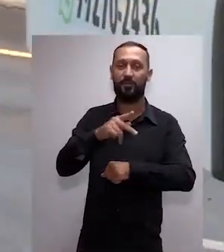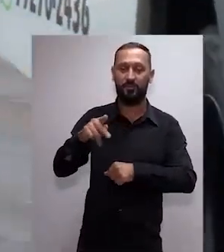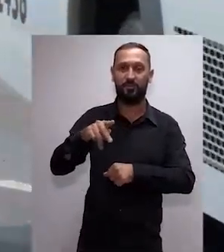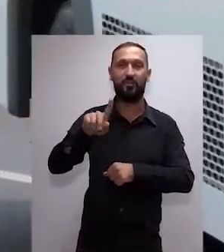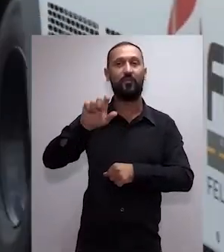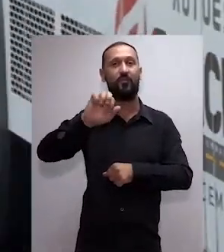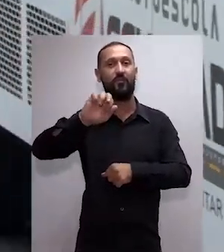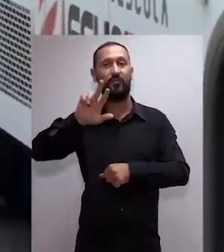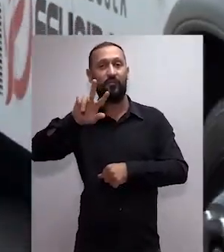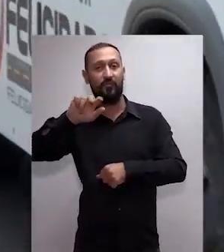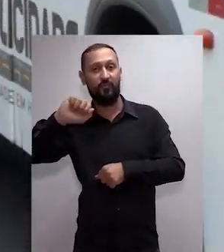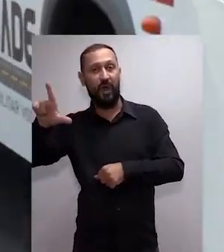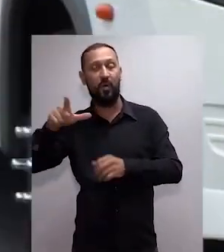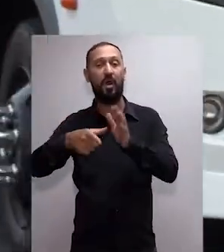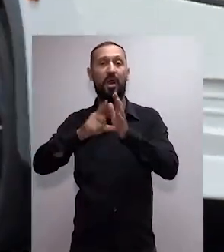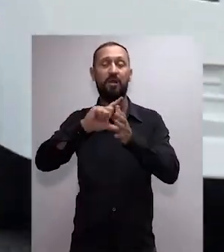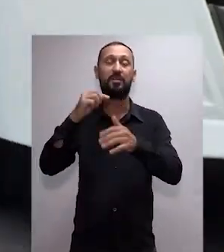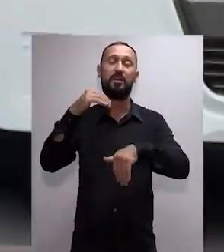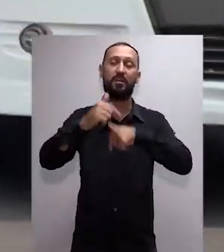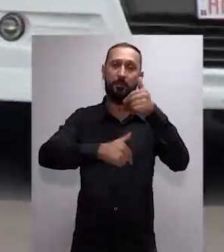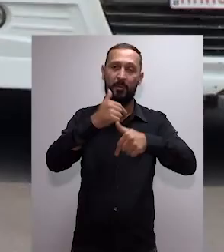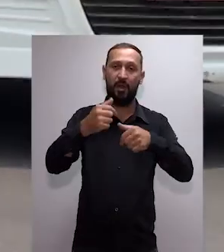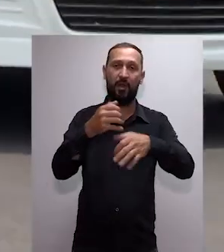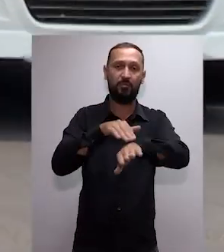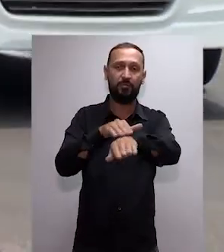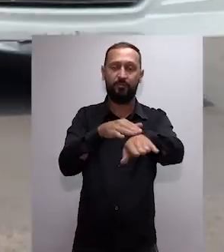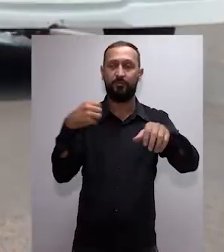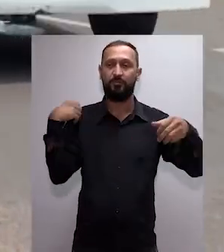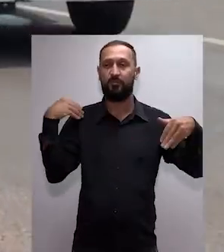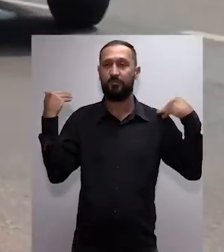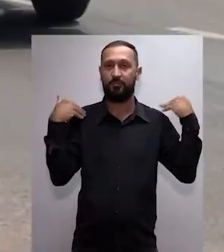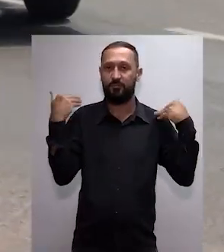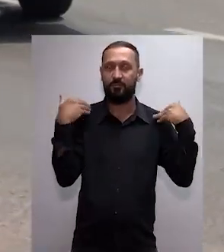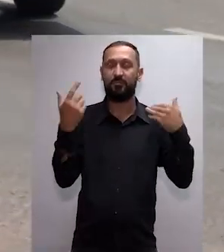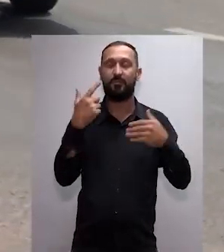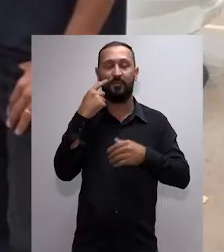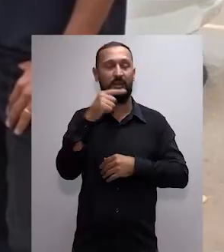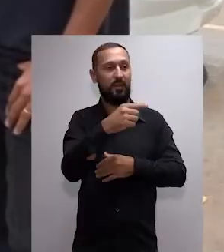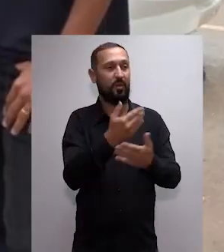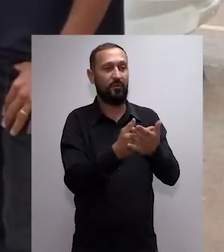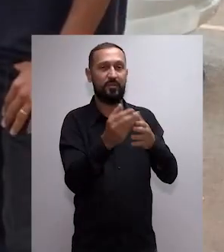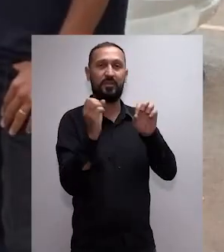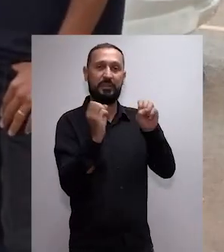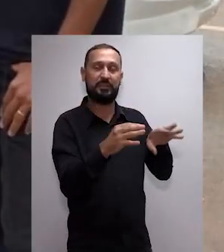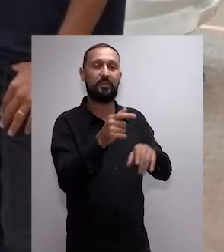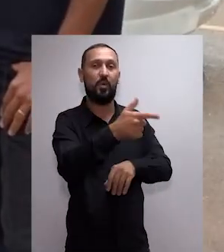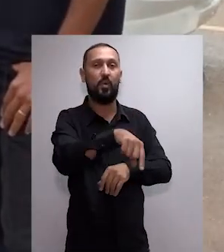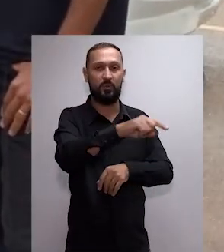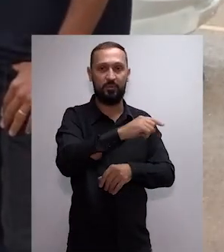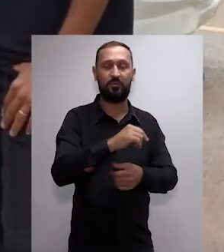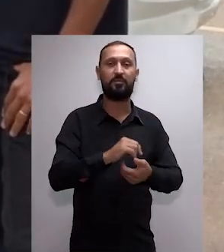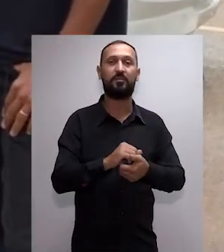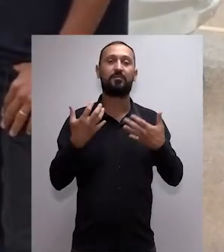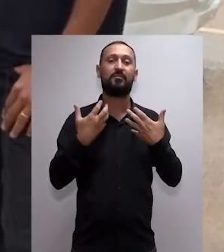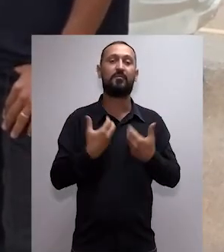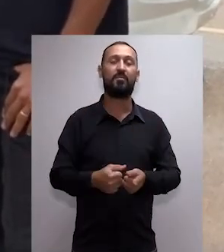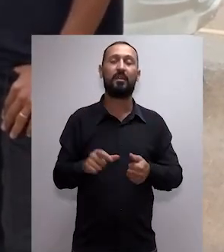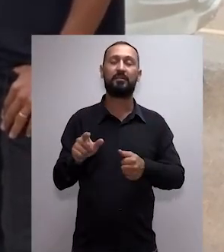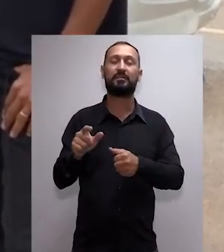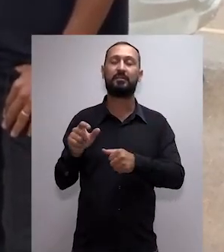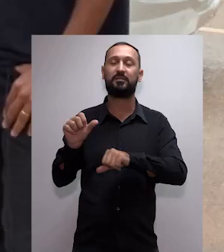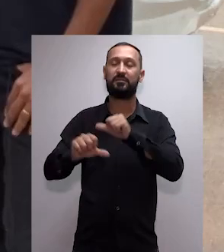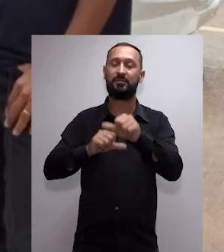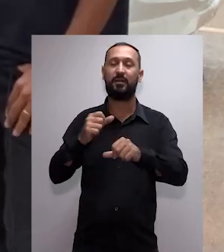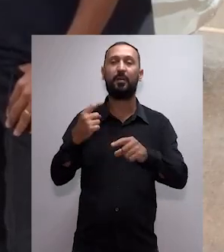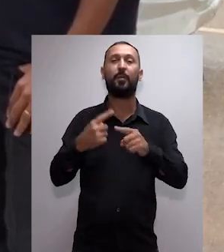vivia na estrada, saiu da estrada para botar outros na estrada, que é o caso do Getúlio, né, Getúlio? Você gosta dessa vida de estrada? Sim.